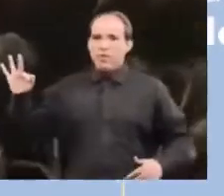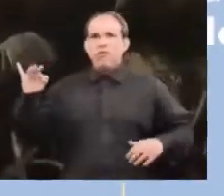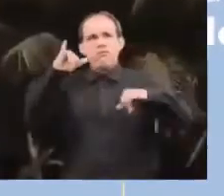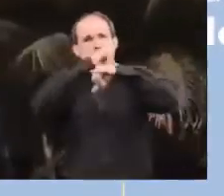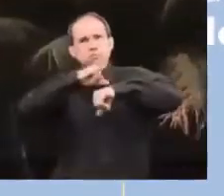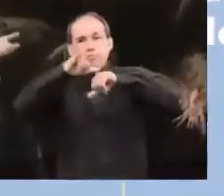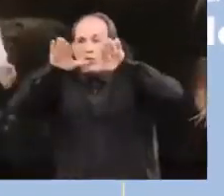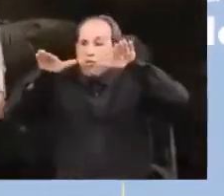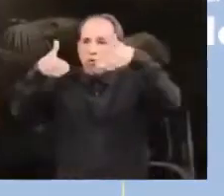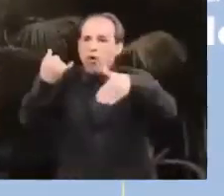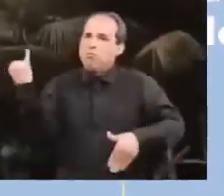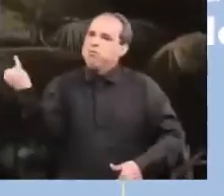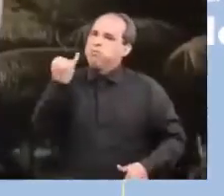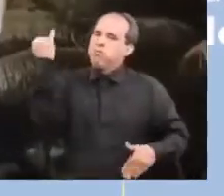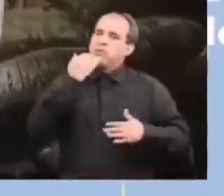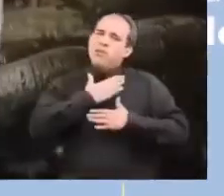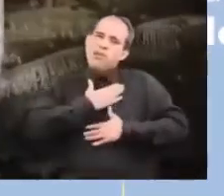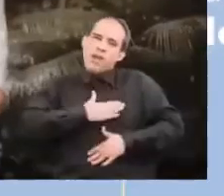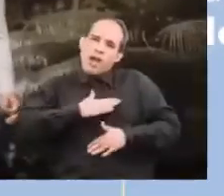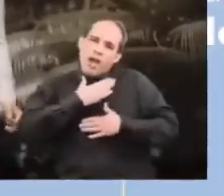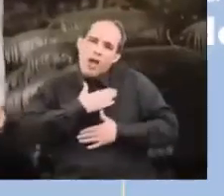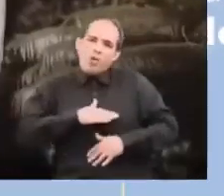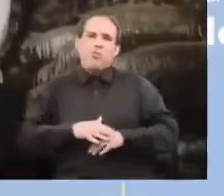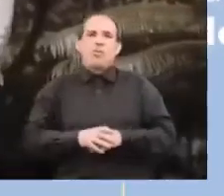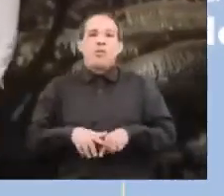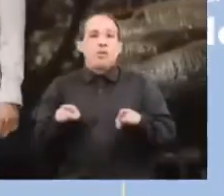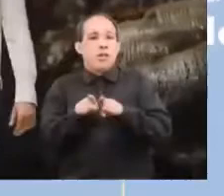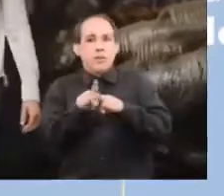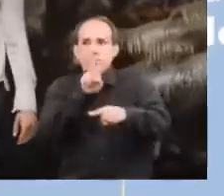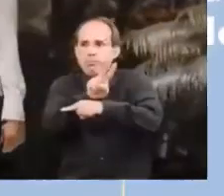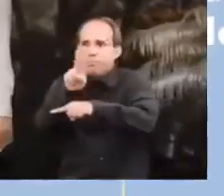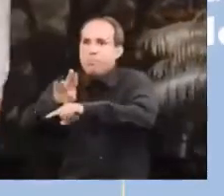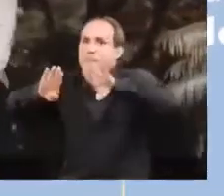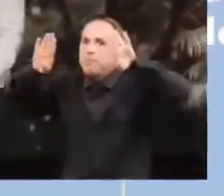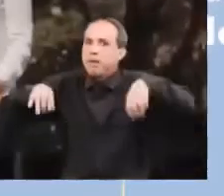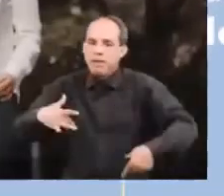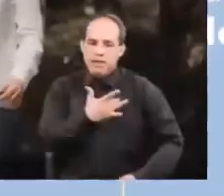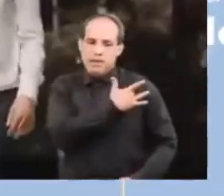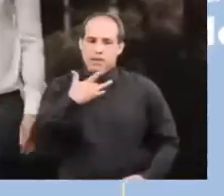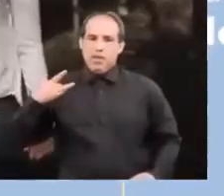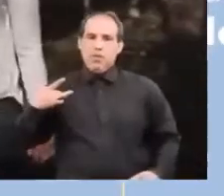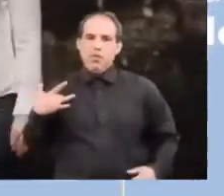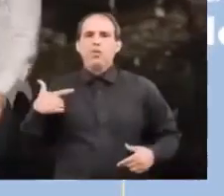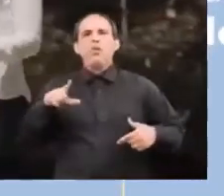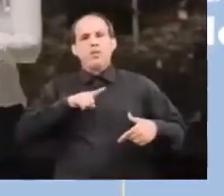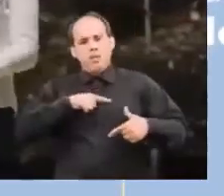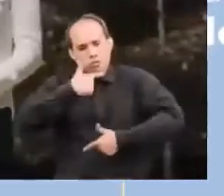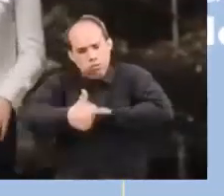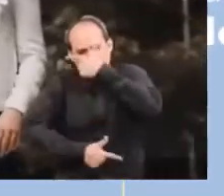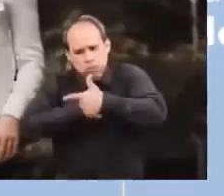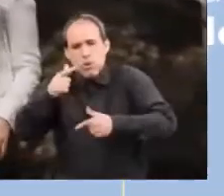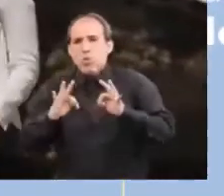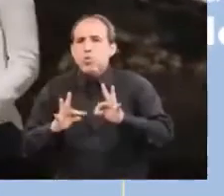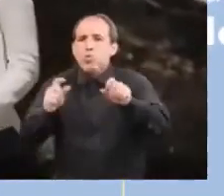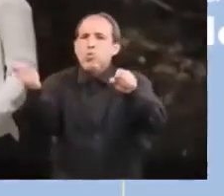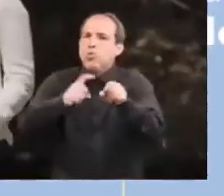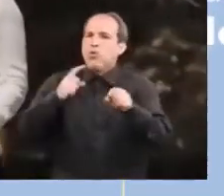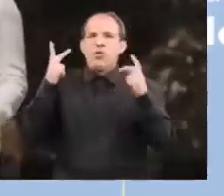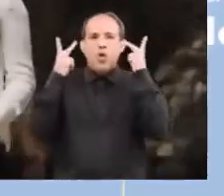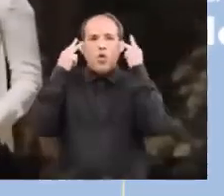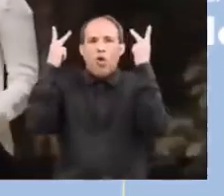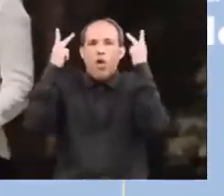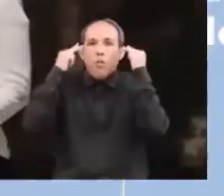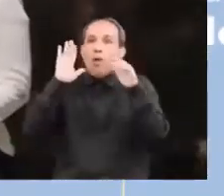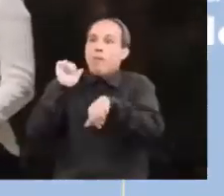a importância de mantermos a tranquilidade e cuidarmos muito bem da saúde. Estamos trabalhando para que tudo volte ao normal.